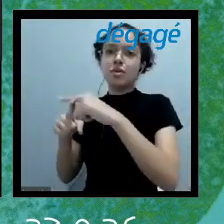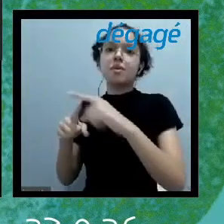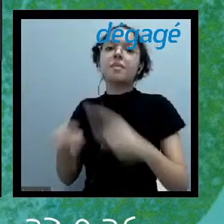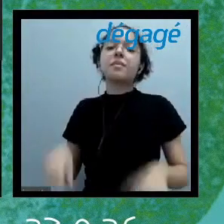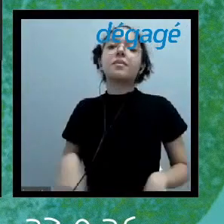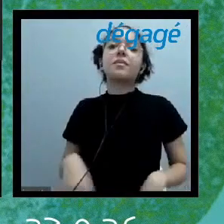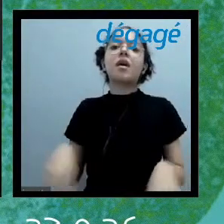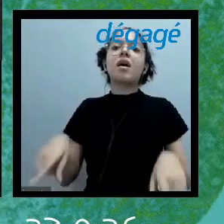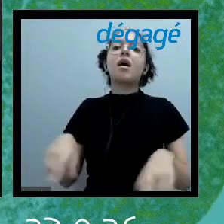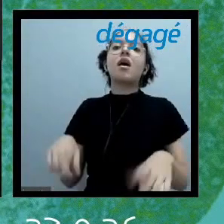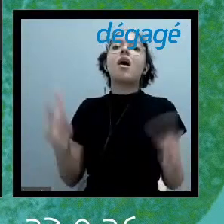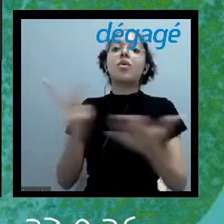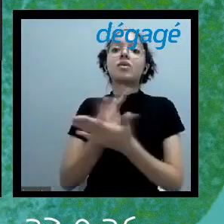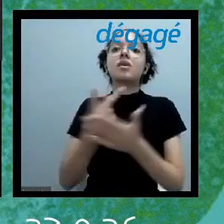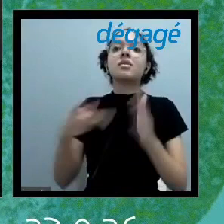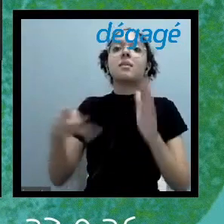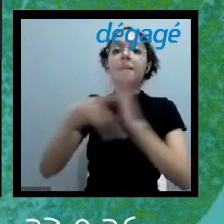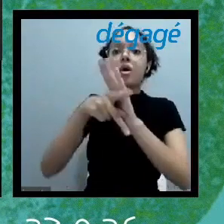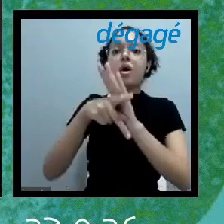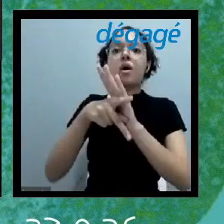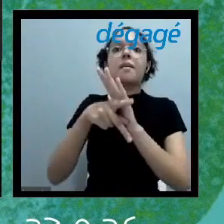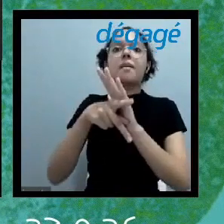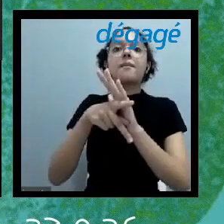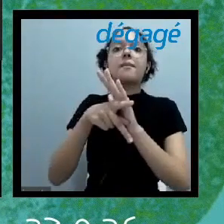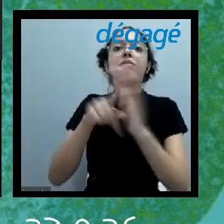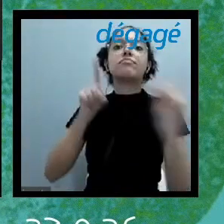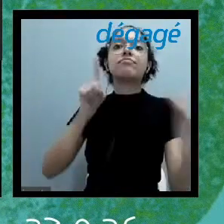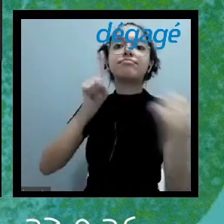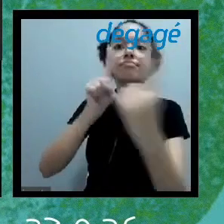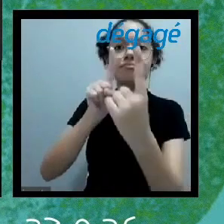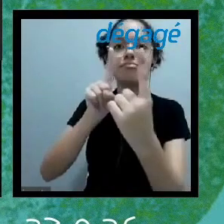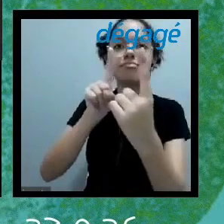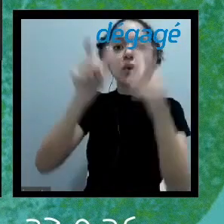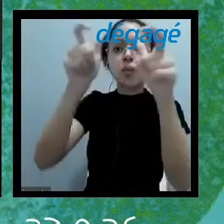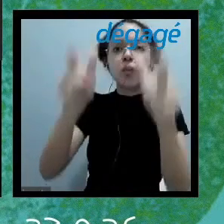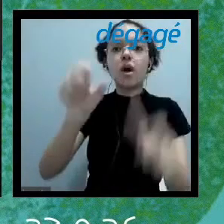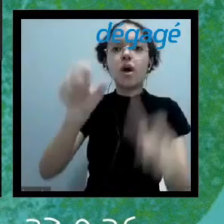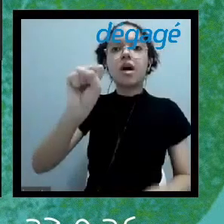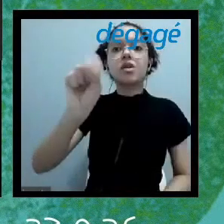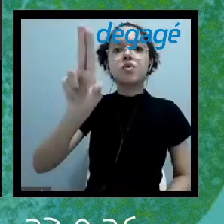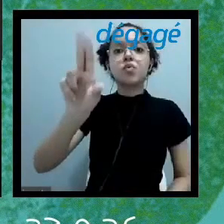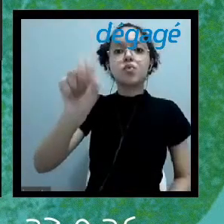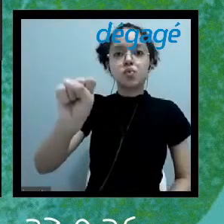Ou seja, muita gente que tem a oportunidade, né?